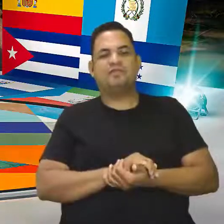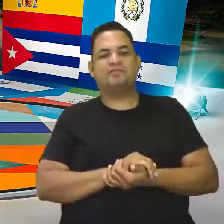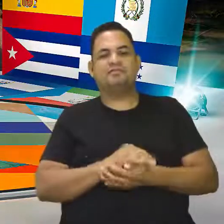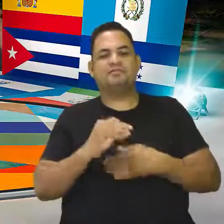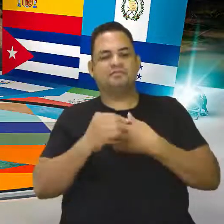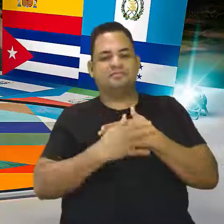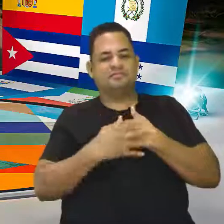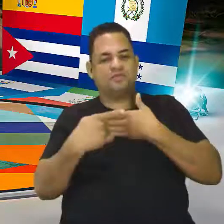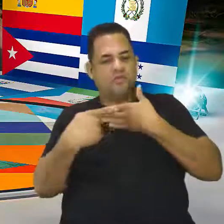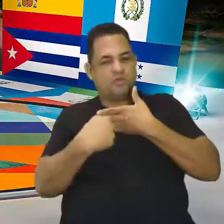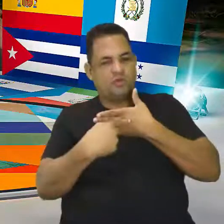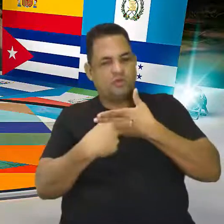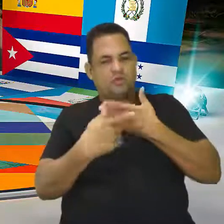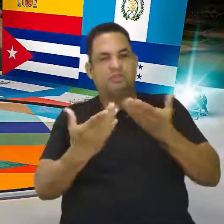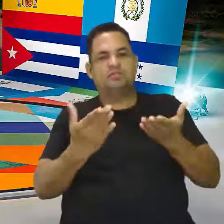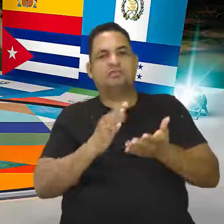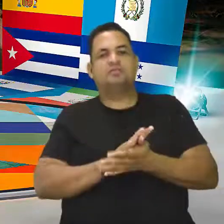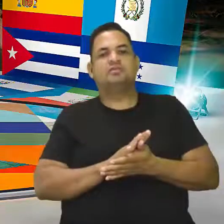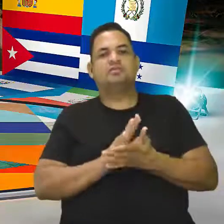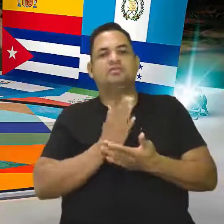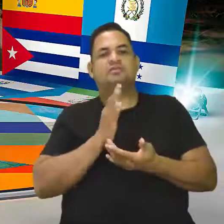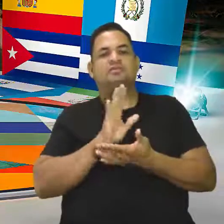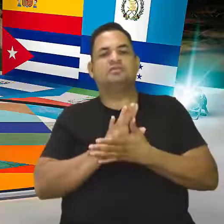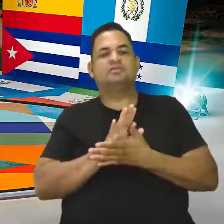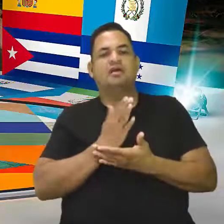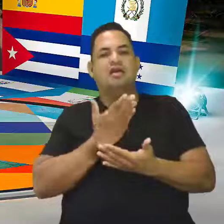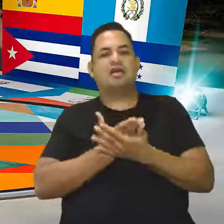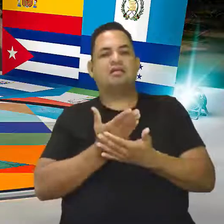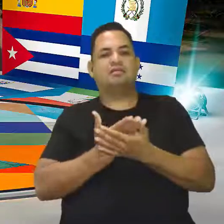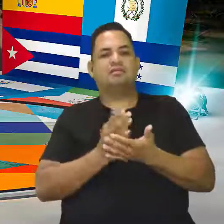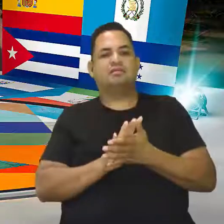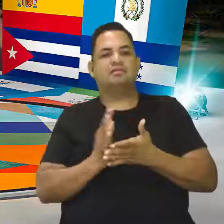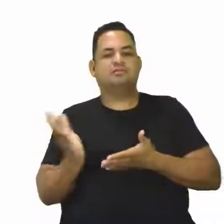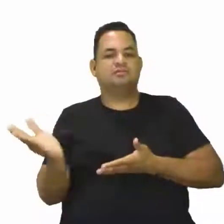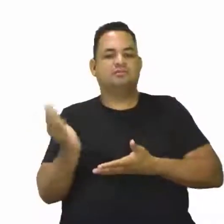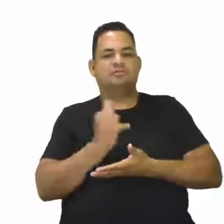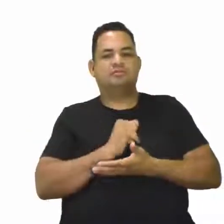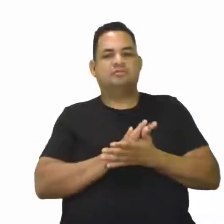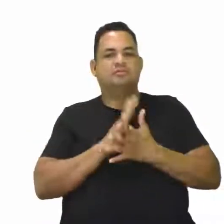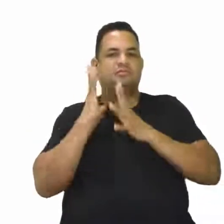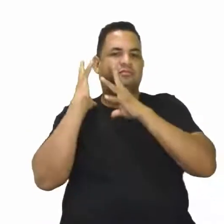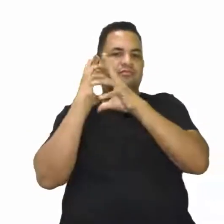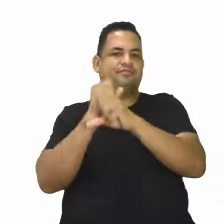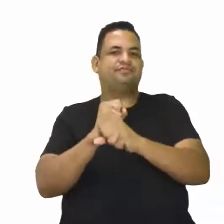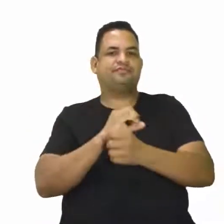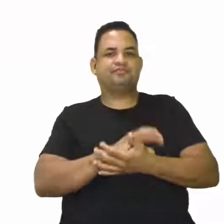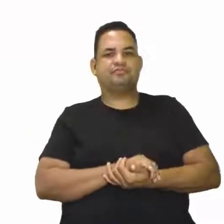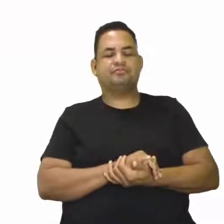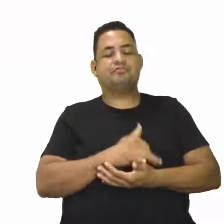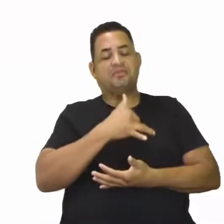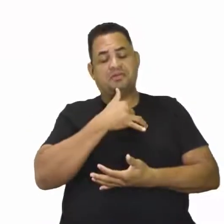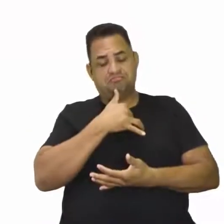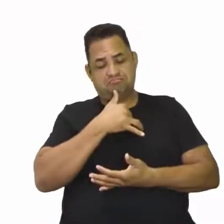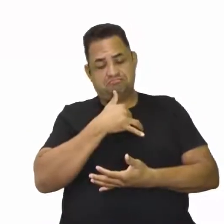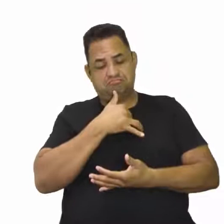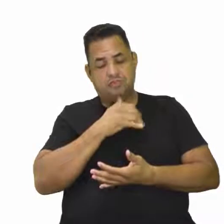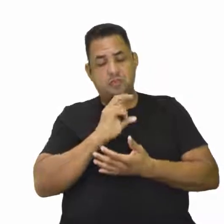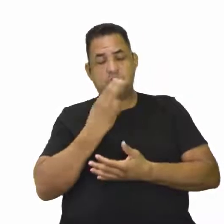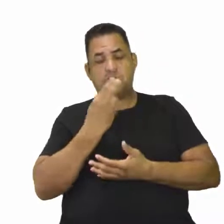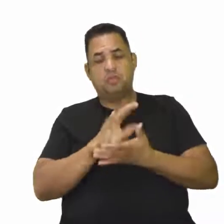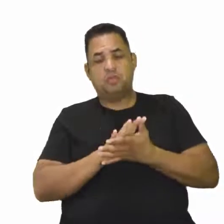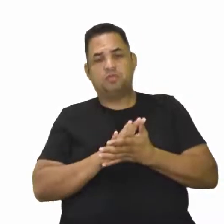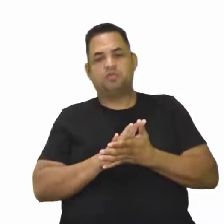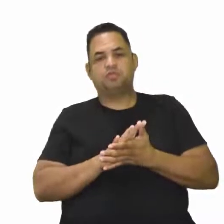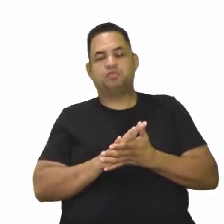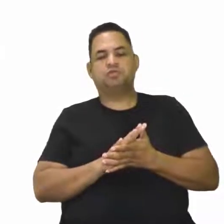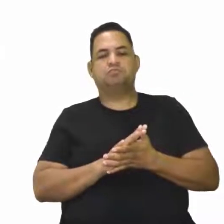joinha lá, curte a nossa aula e deixa um recadinho. Então, simbora para a revisão. Feliz ou triste